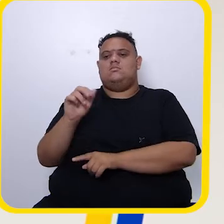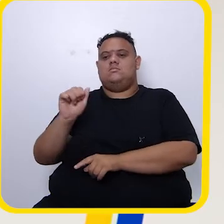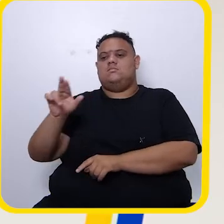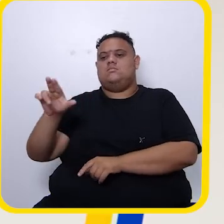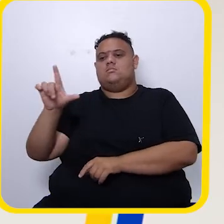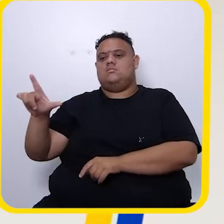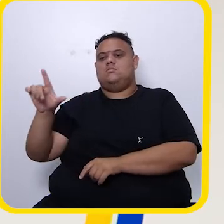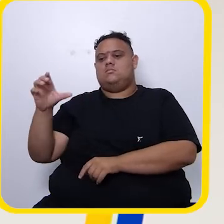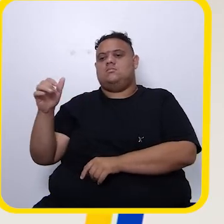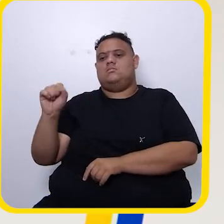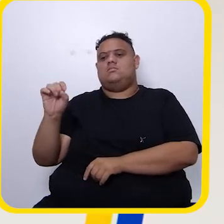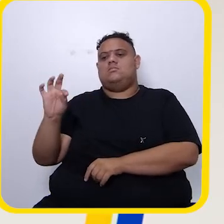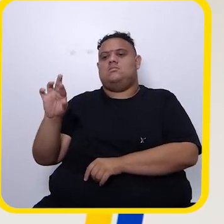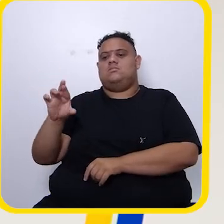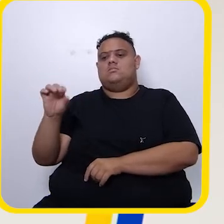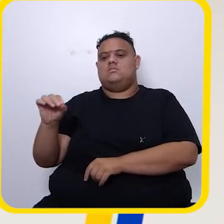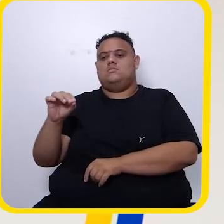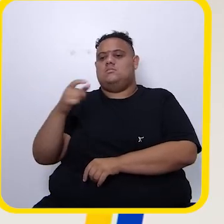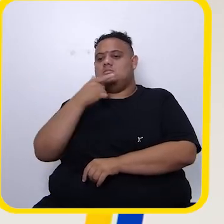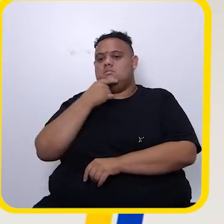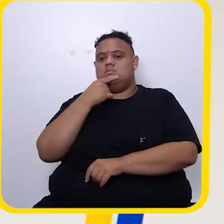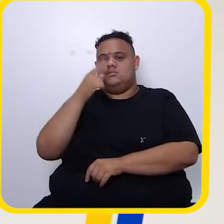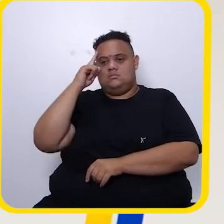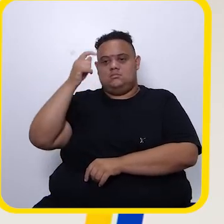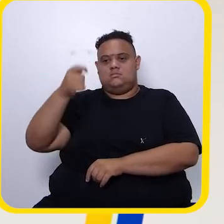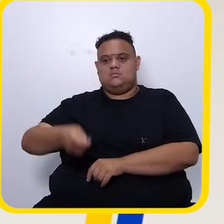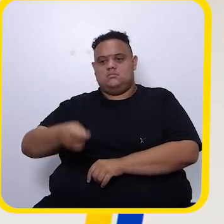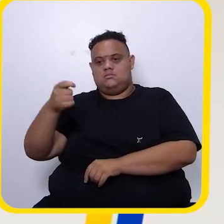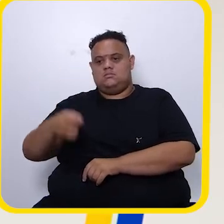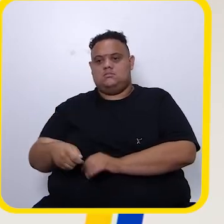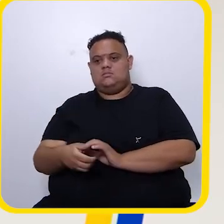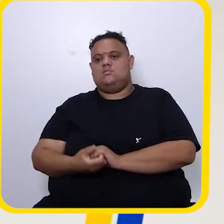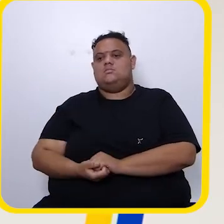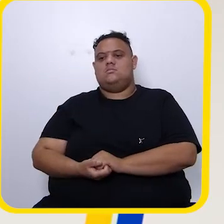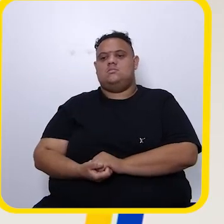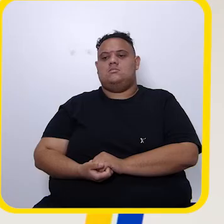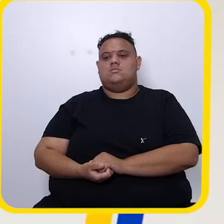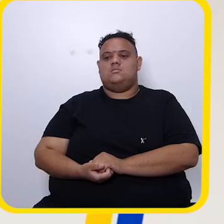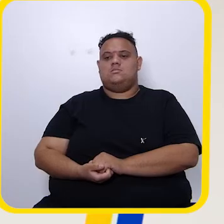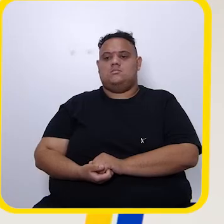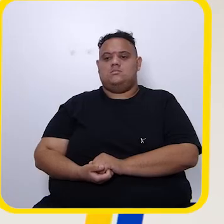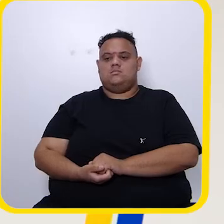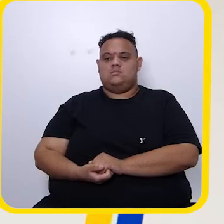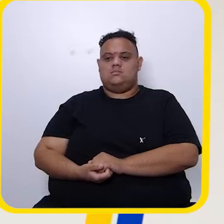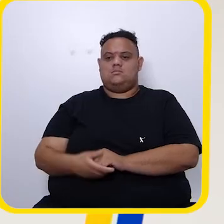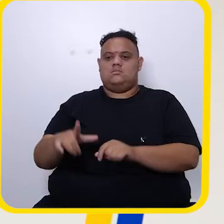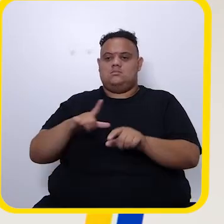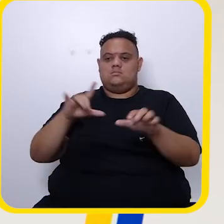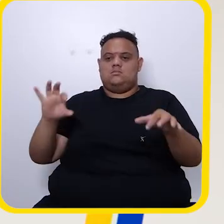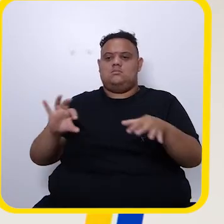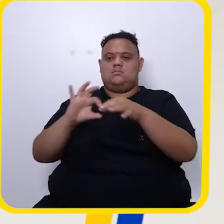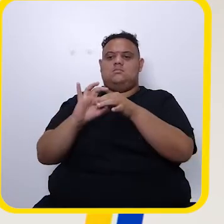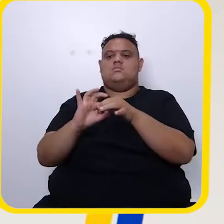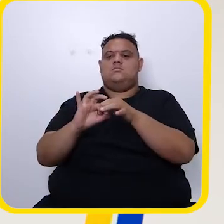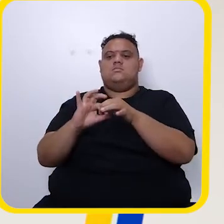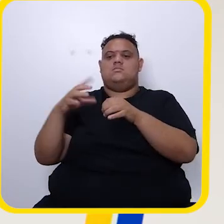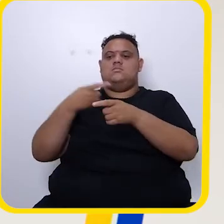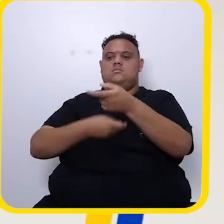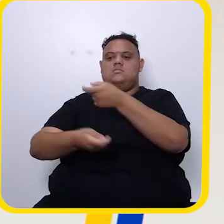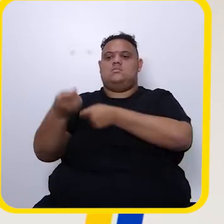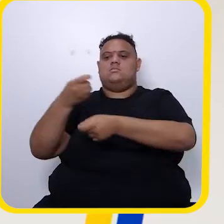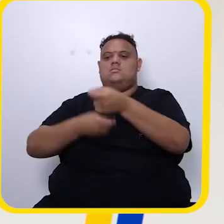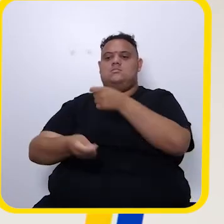encontrou com Raul Castro, né, um dos ditadores cubanos, né, e numa tentativa de uma